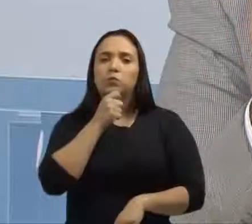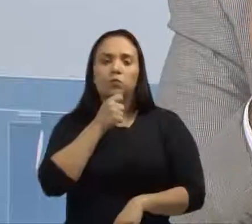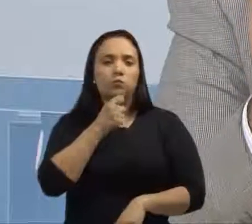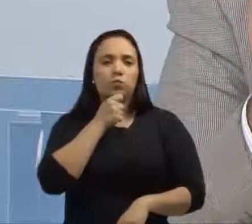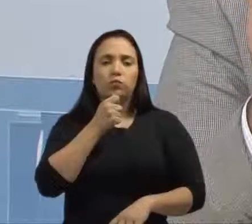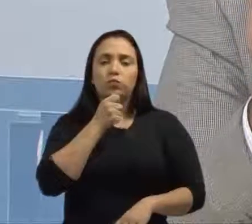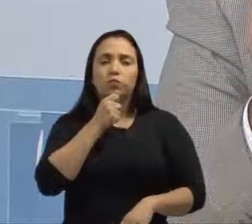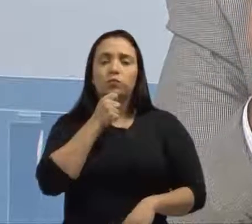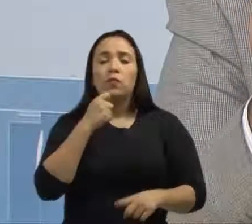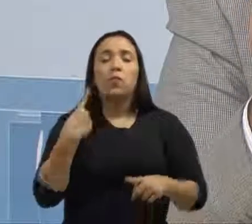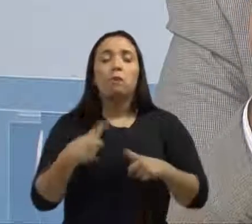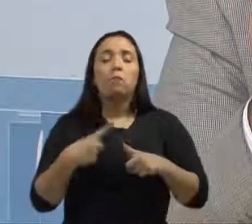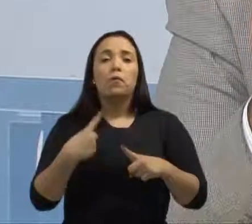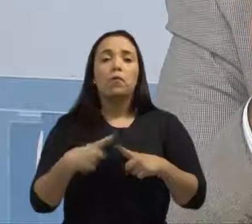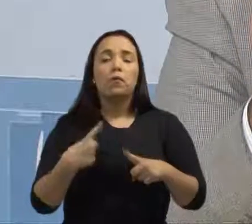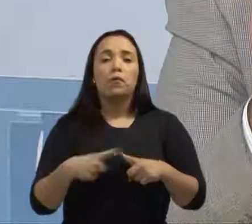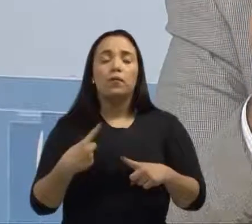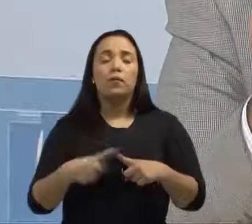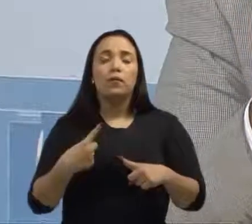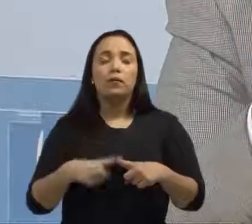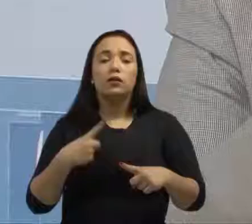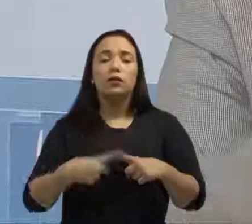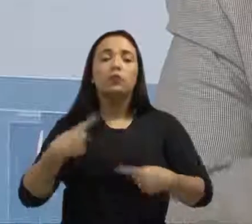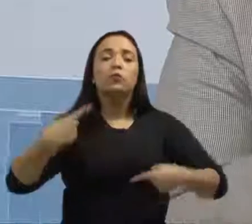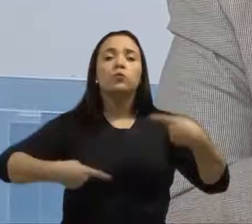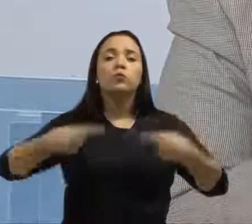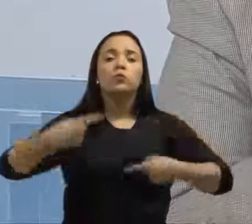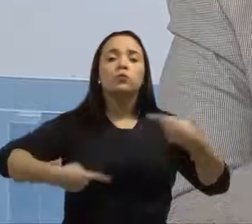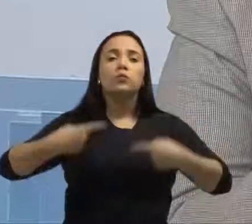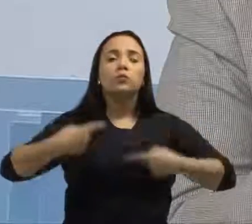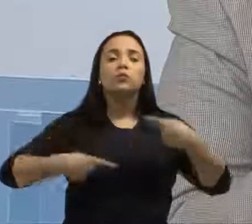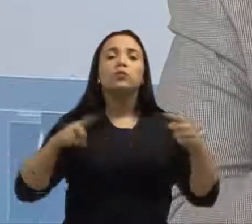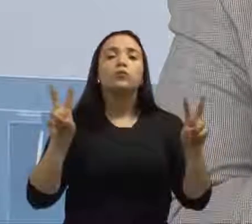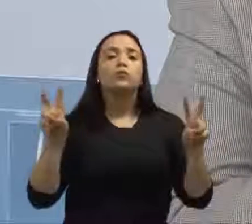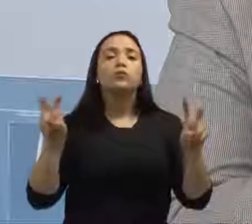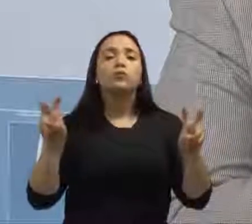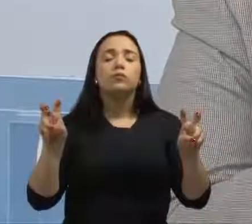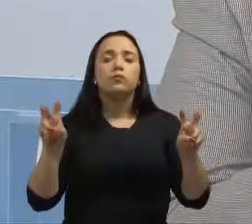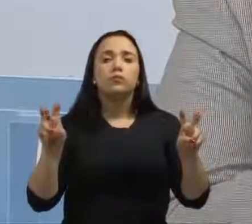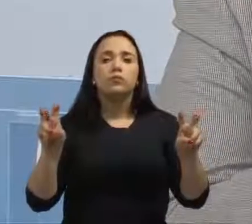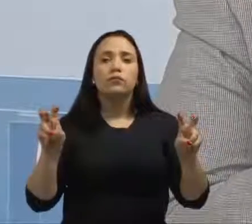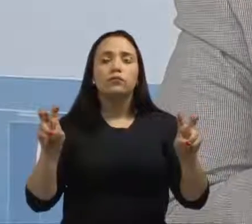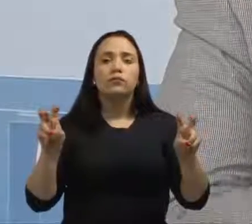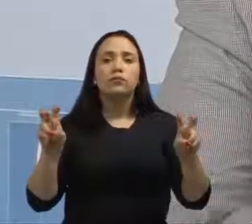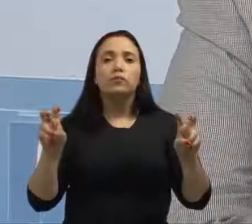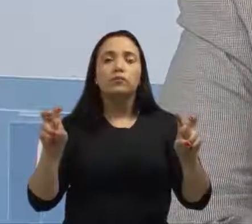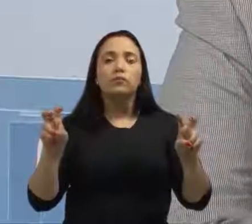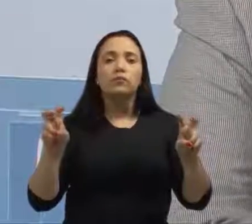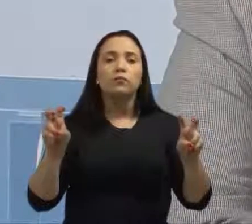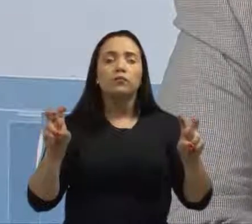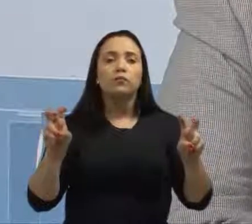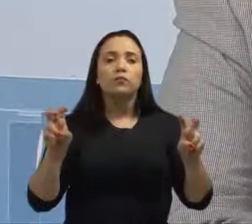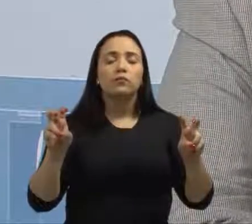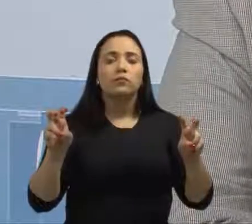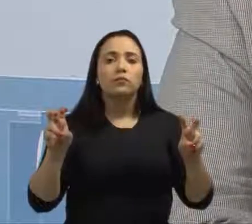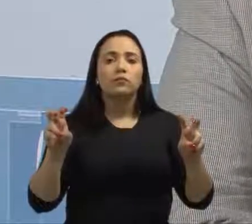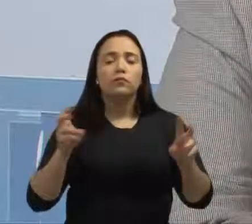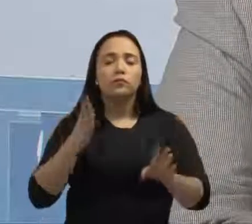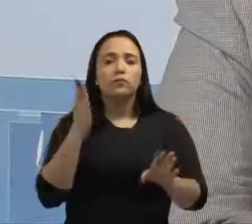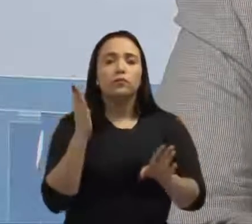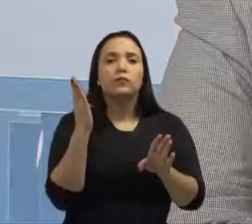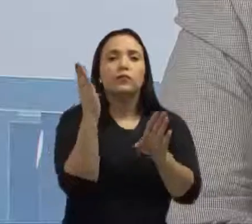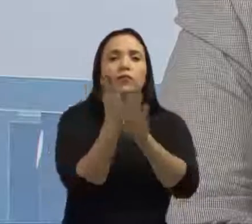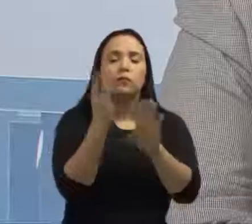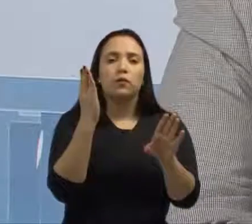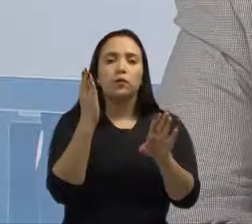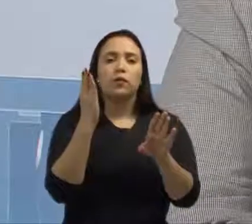que não foi presa por conta daquela discussão em relação... Pelo menos ele não foi conduzido coercitivamente por